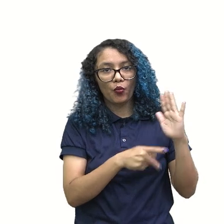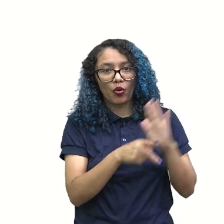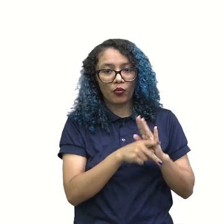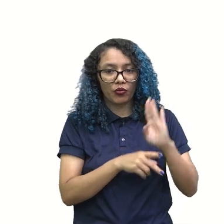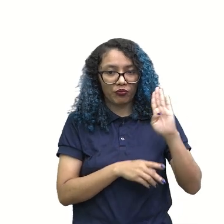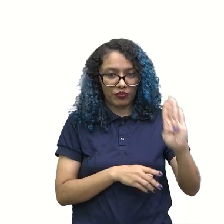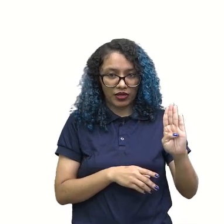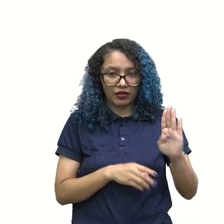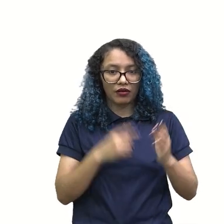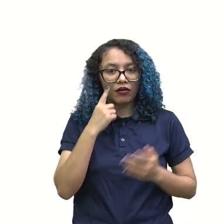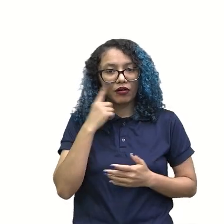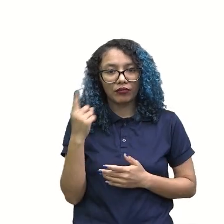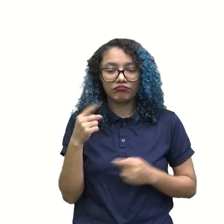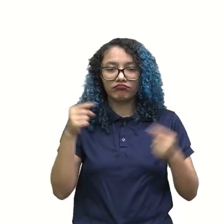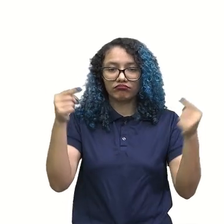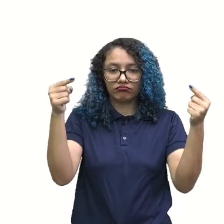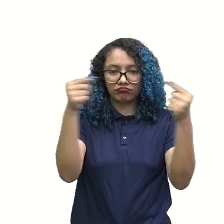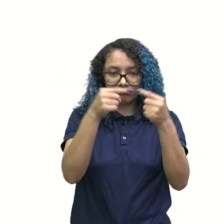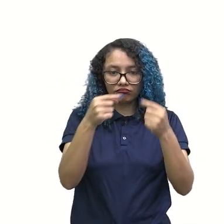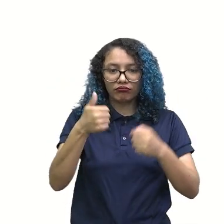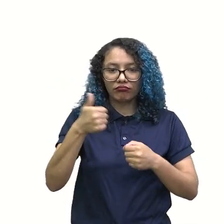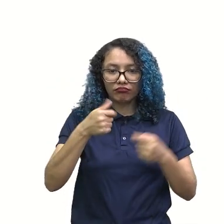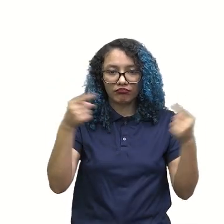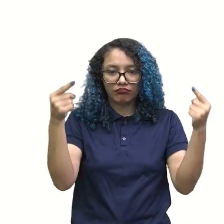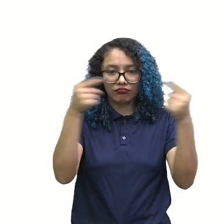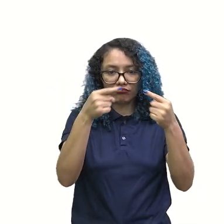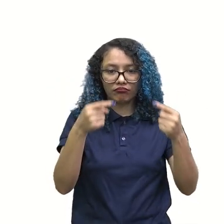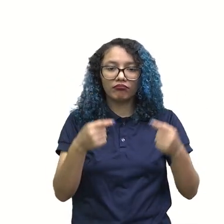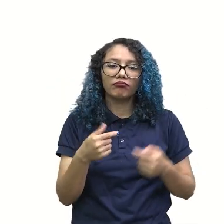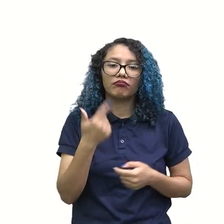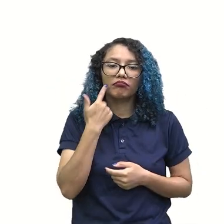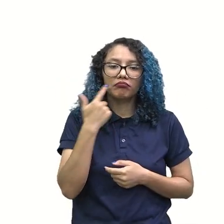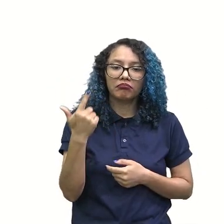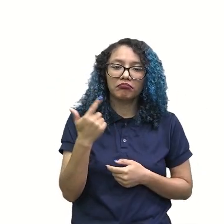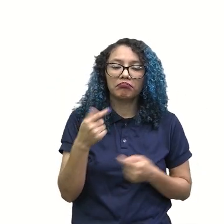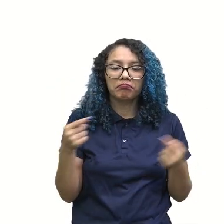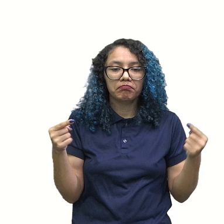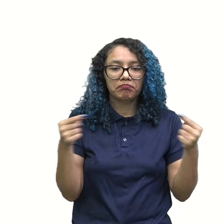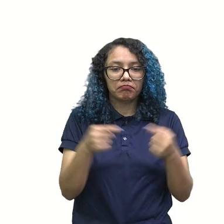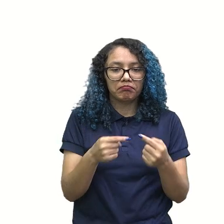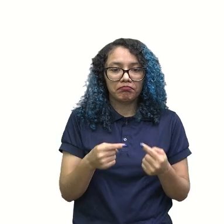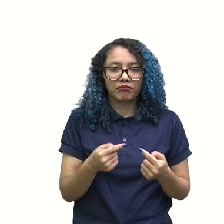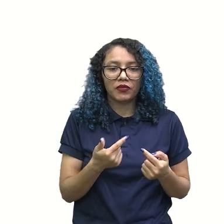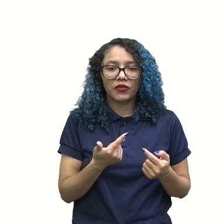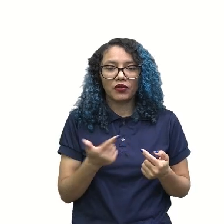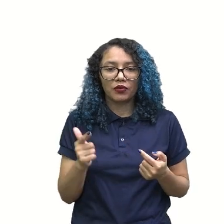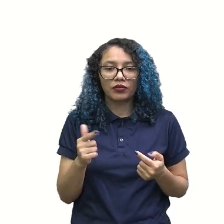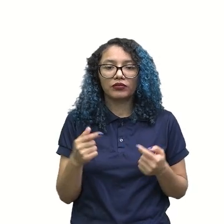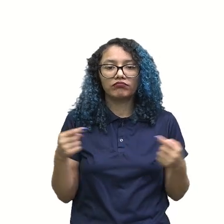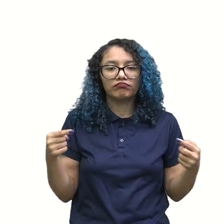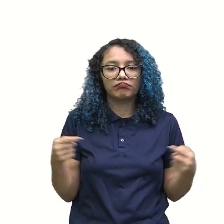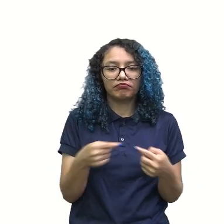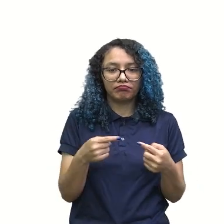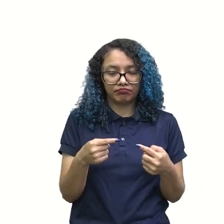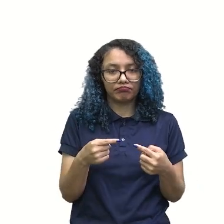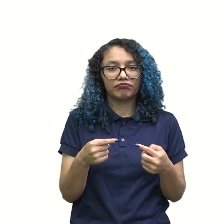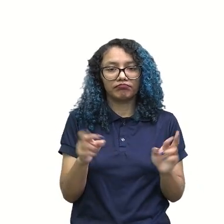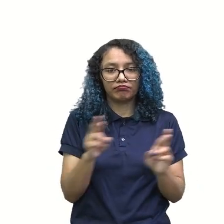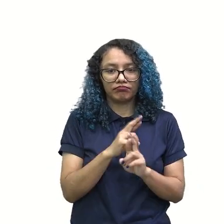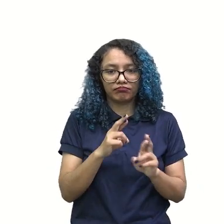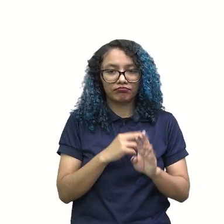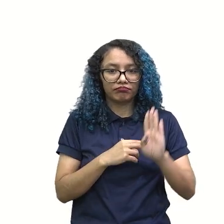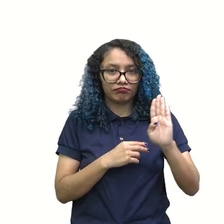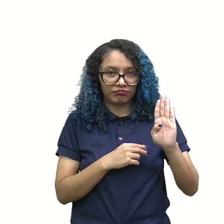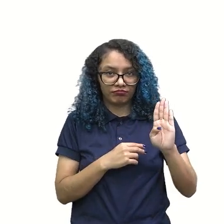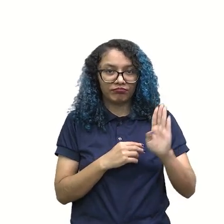vai se relacionar com este aqui vai se relacionar com este, e este aqui também vai se relacionar